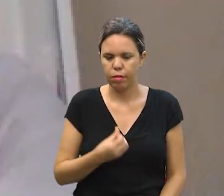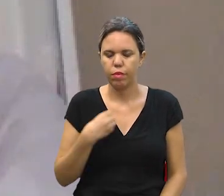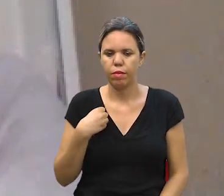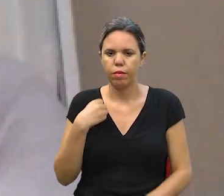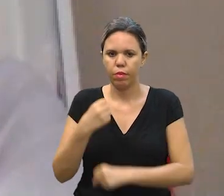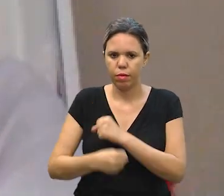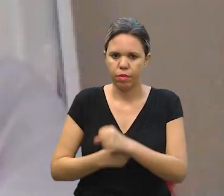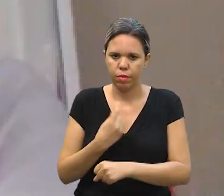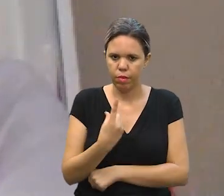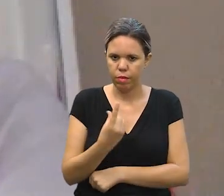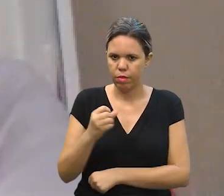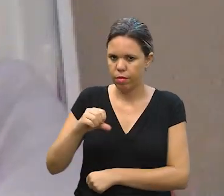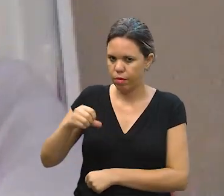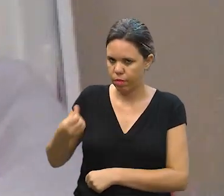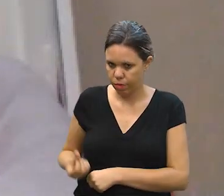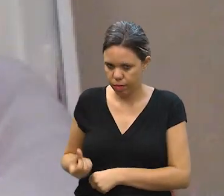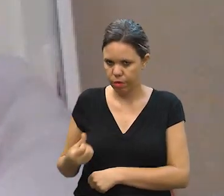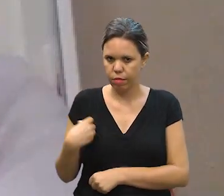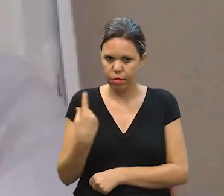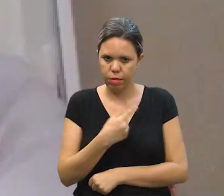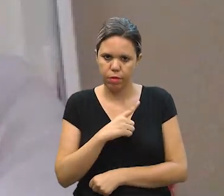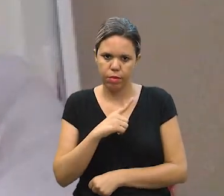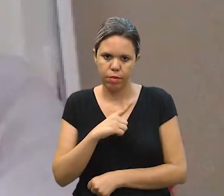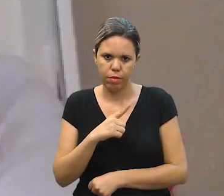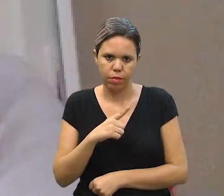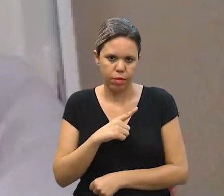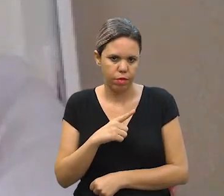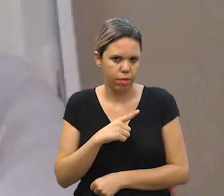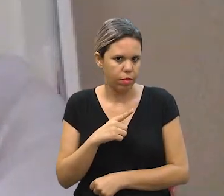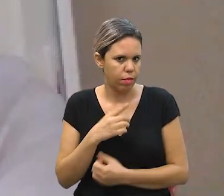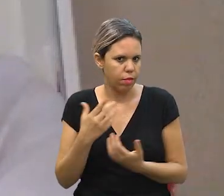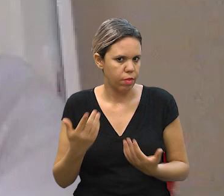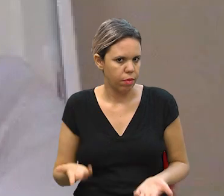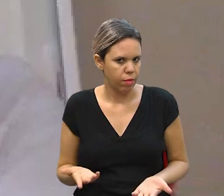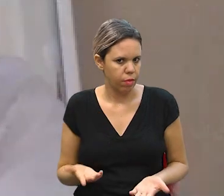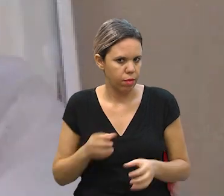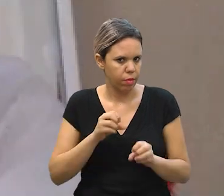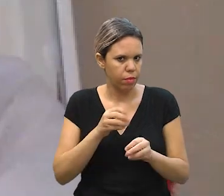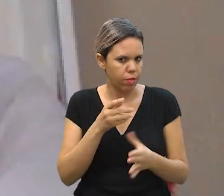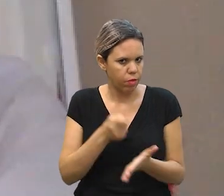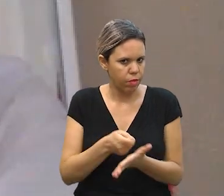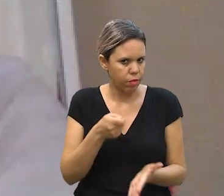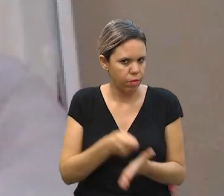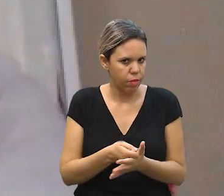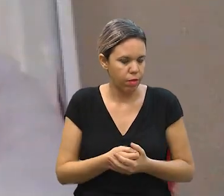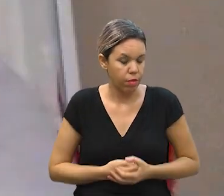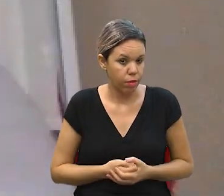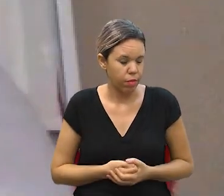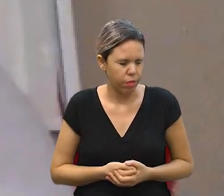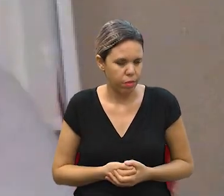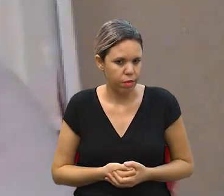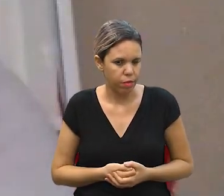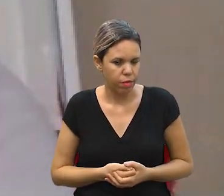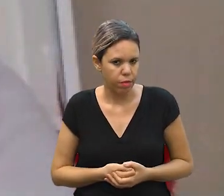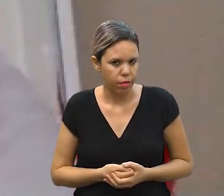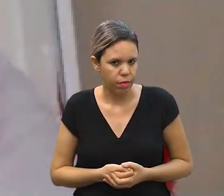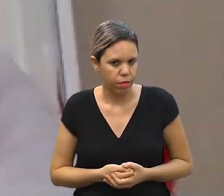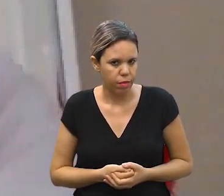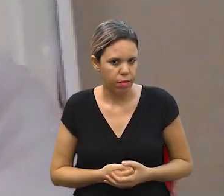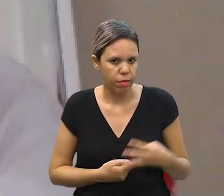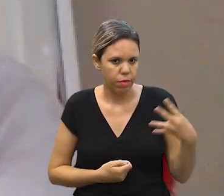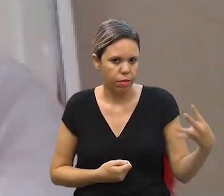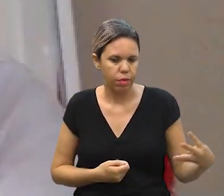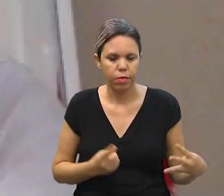Desde 1996, nós temos como ensino obrigatório, né, de